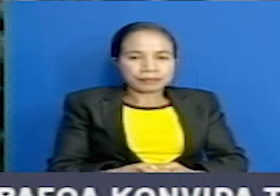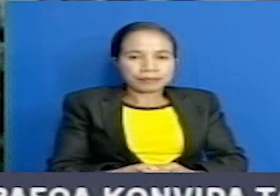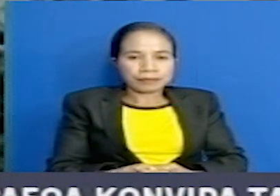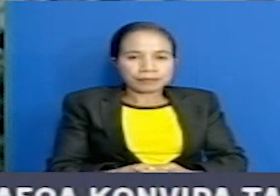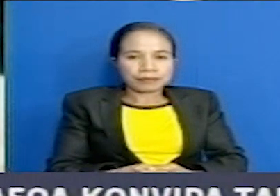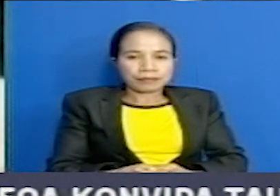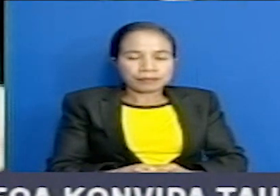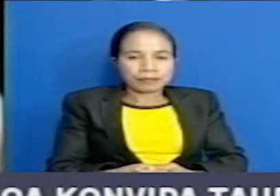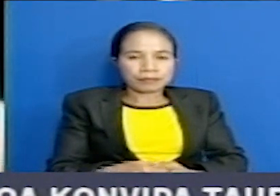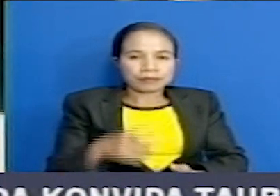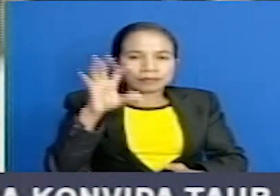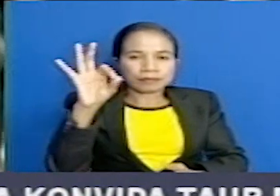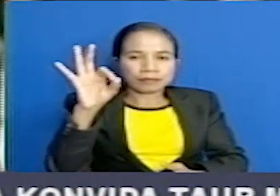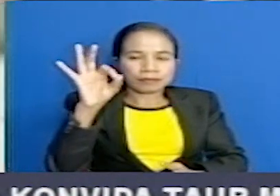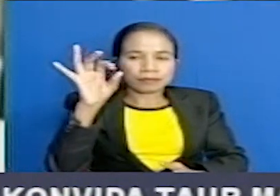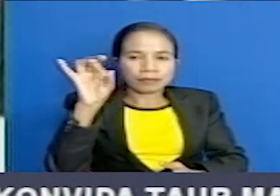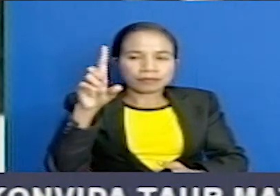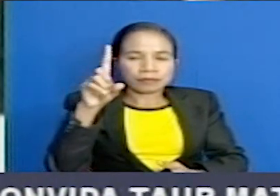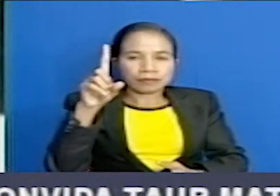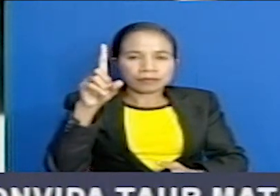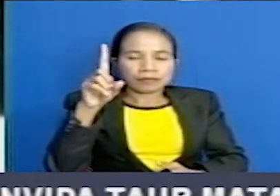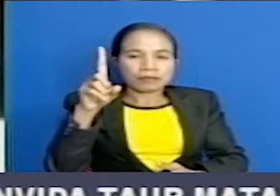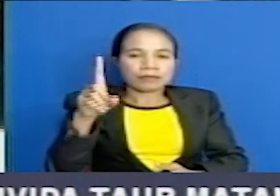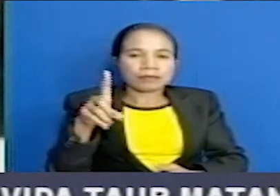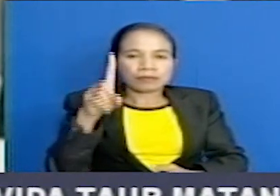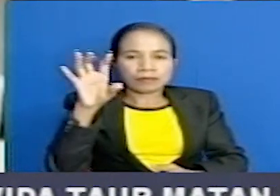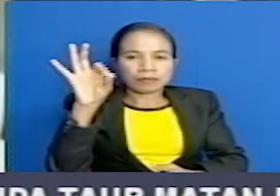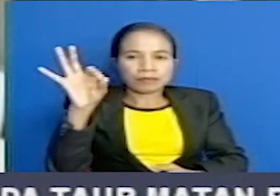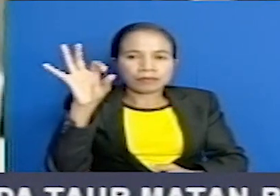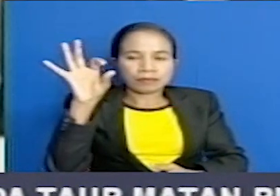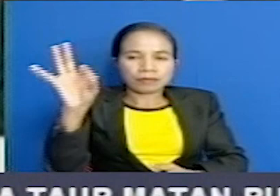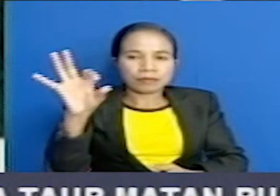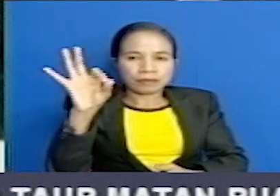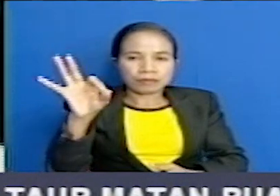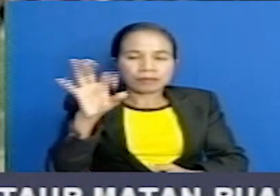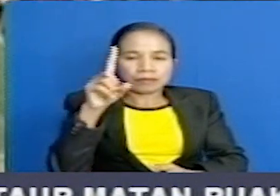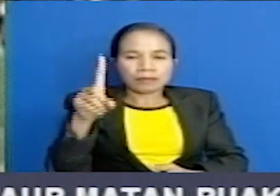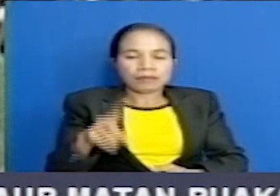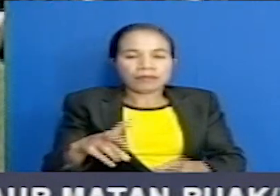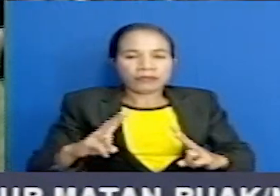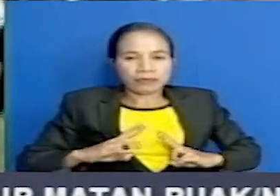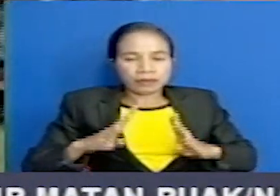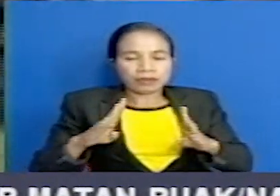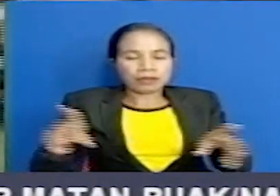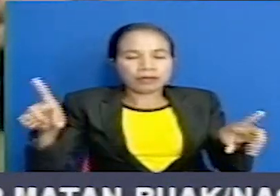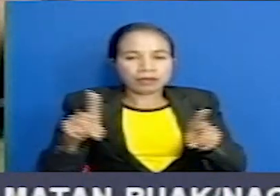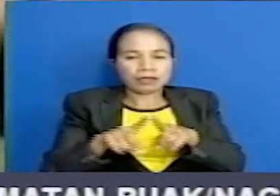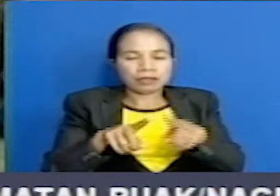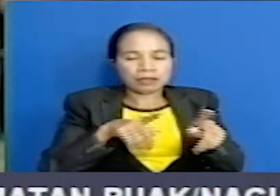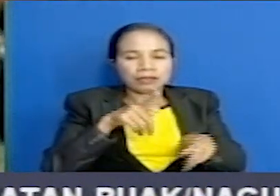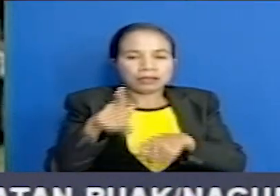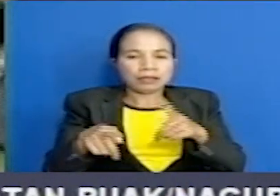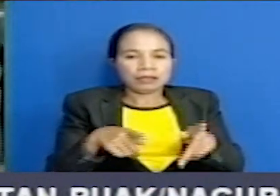Tinan Rihu Inda Tusia Walunulu Racing Ne, Tau Rihu Inda Tusia Sianulu Racing Ida, saudoso Nudar